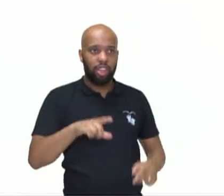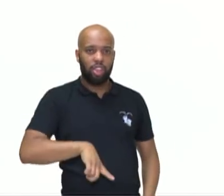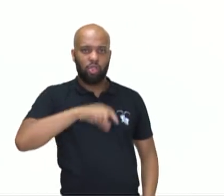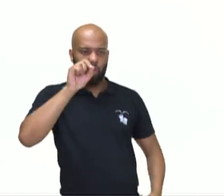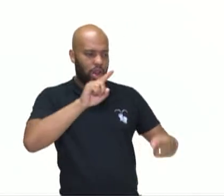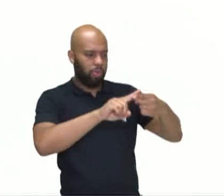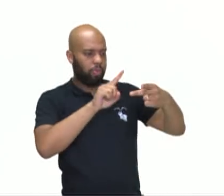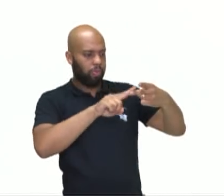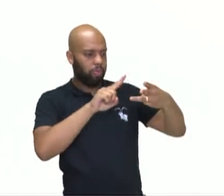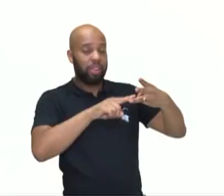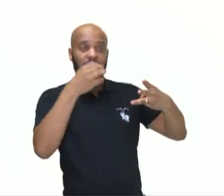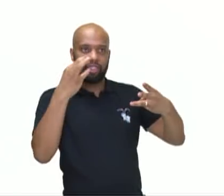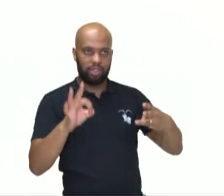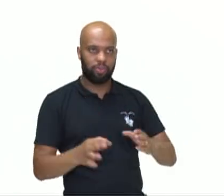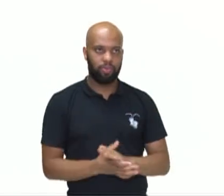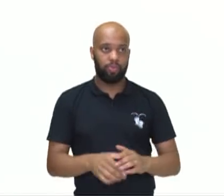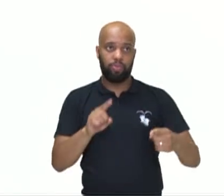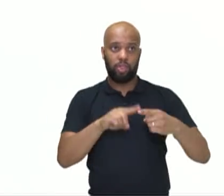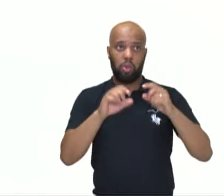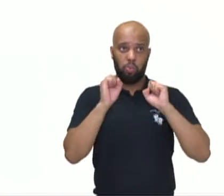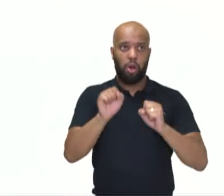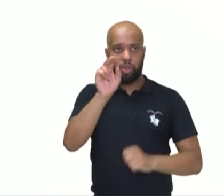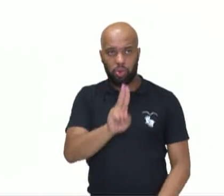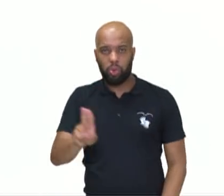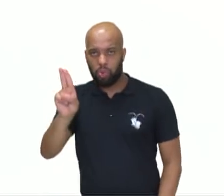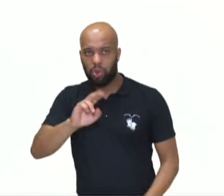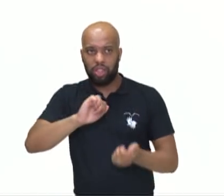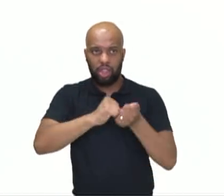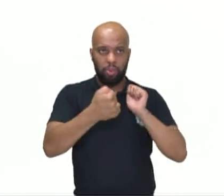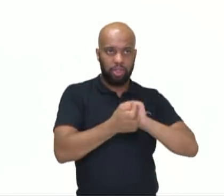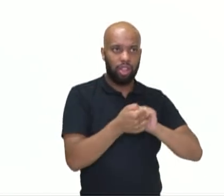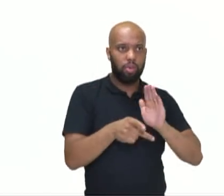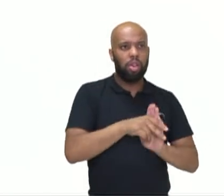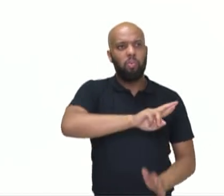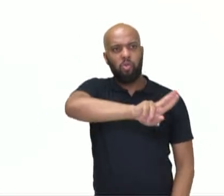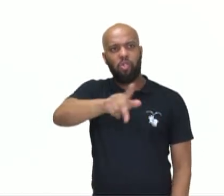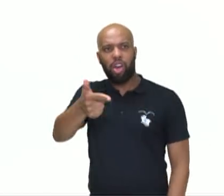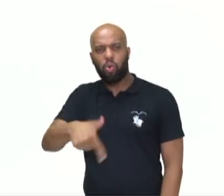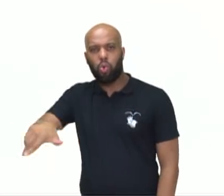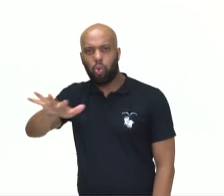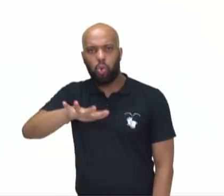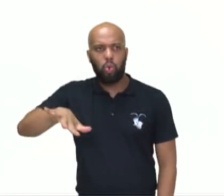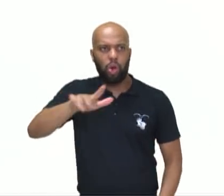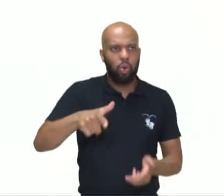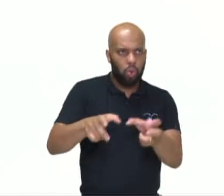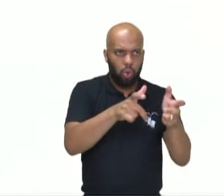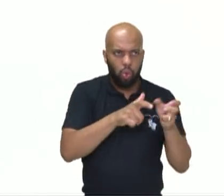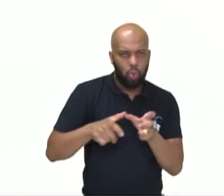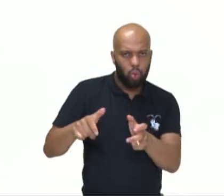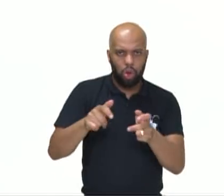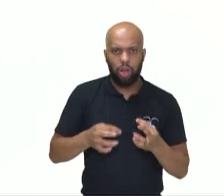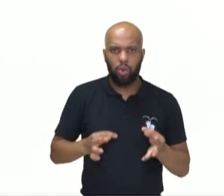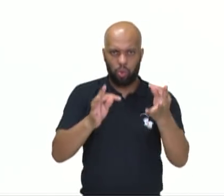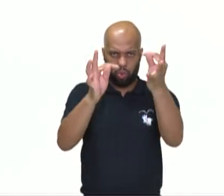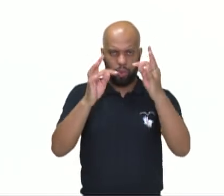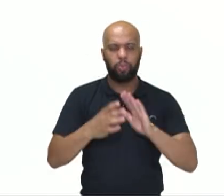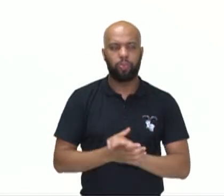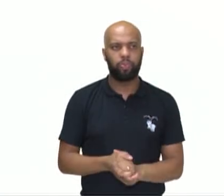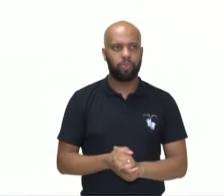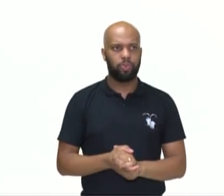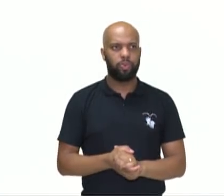assinale a alternativa correta. Ela pode ser utilizada e adaptada para várias outras aplicações, além dos jogos